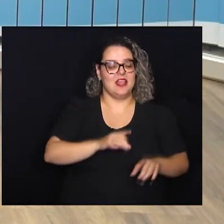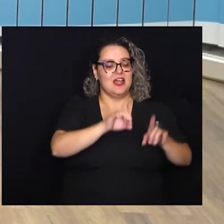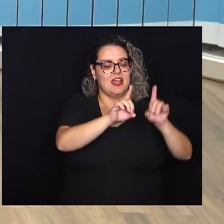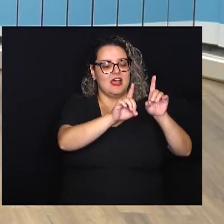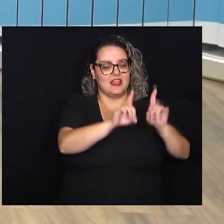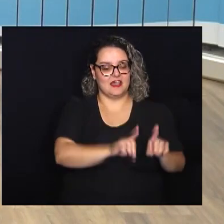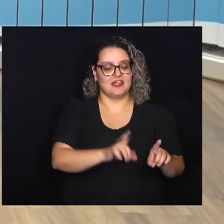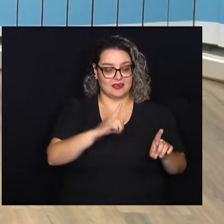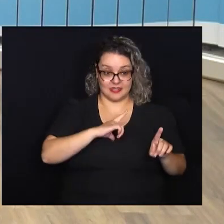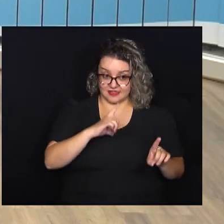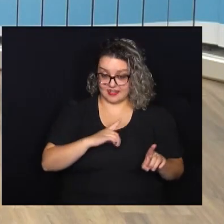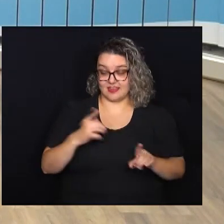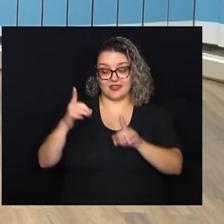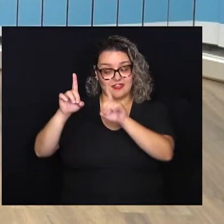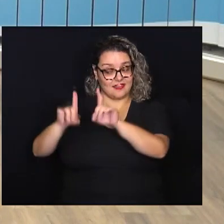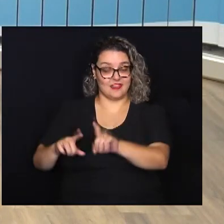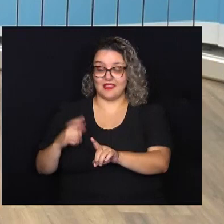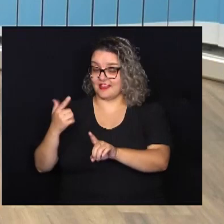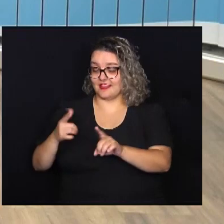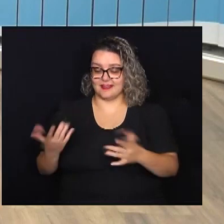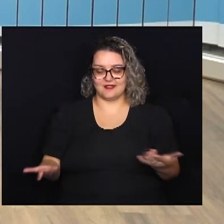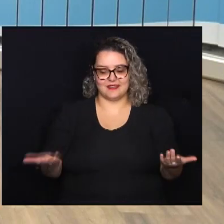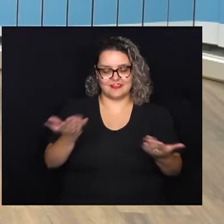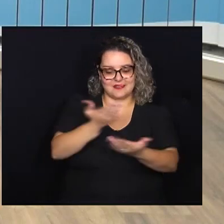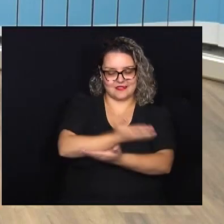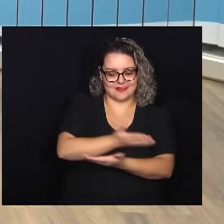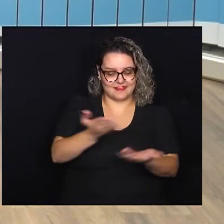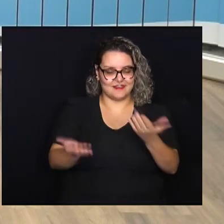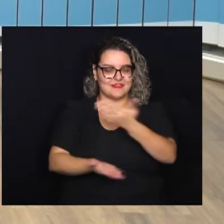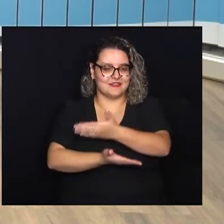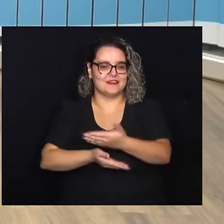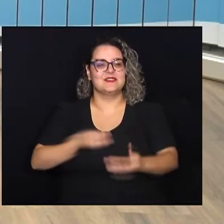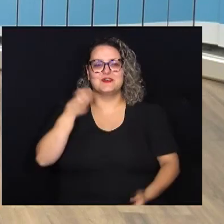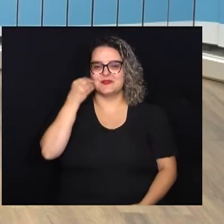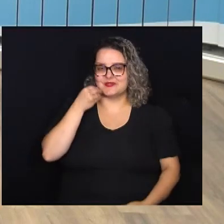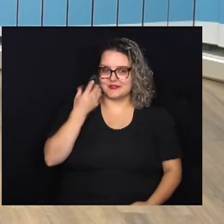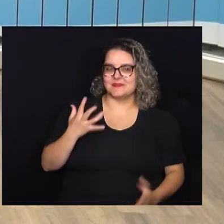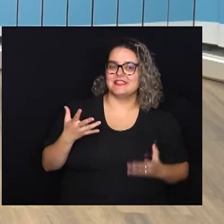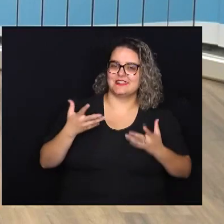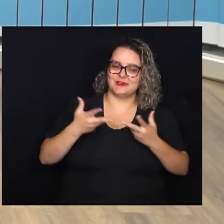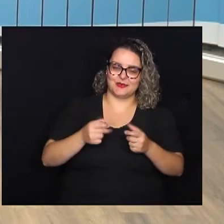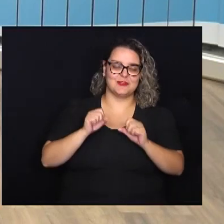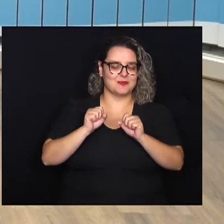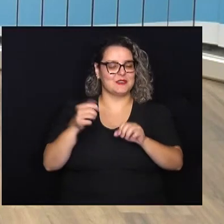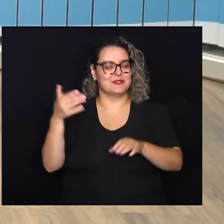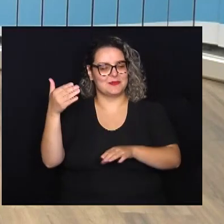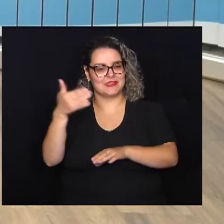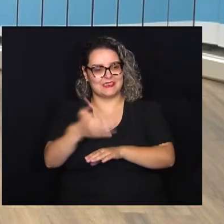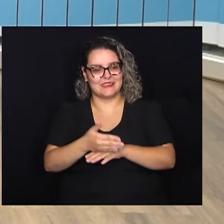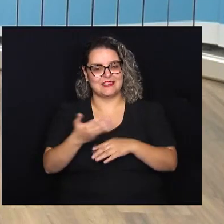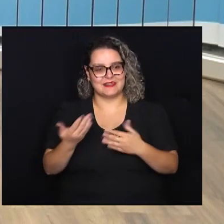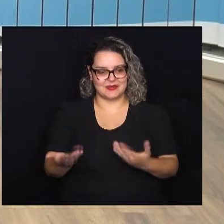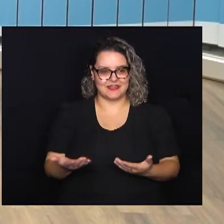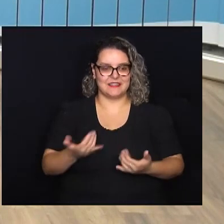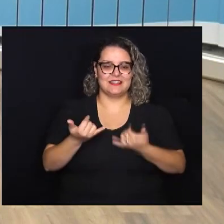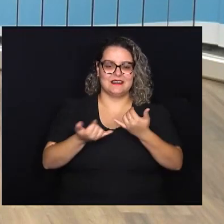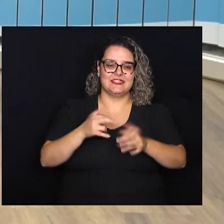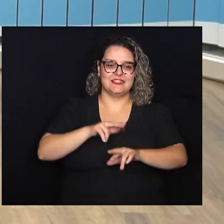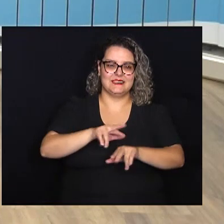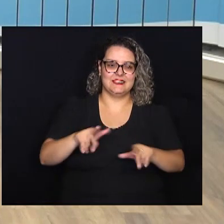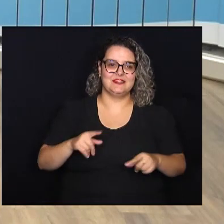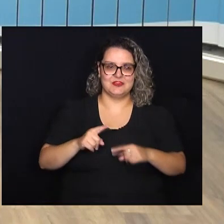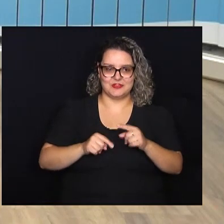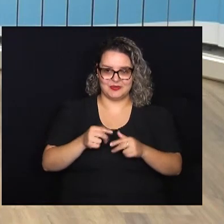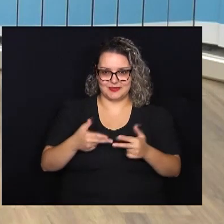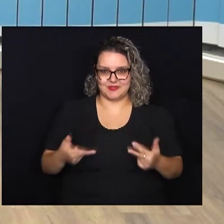não tem nenhuma deficiência com as crianças deficientes justamente para que todos possam participar aí das brincadeiras nos